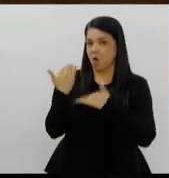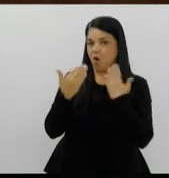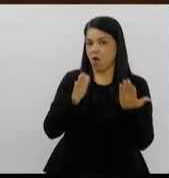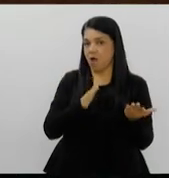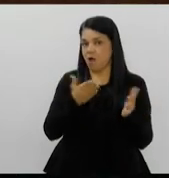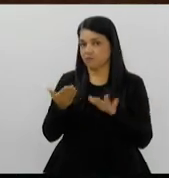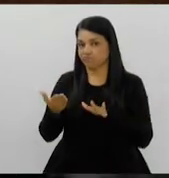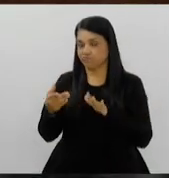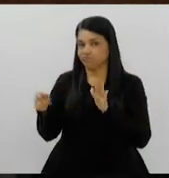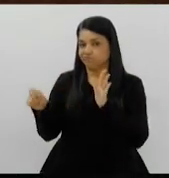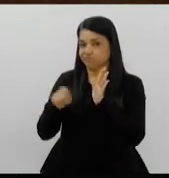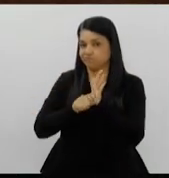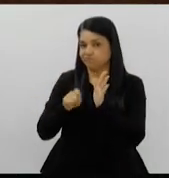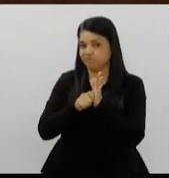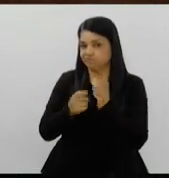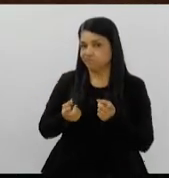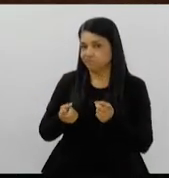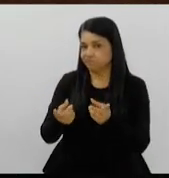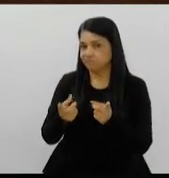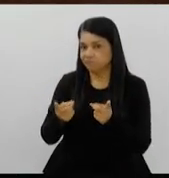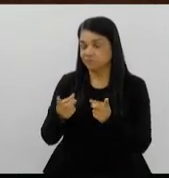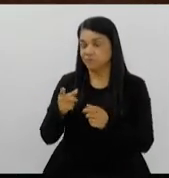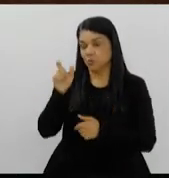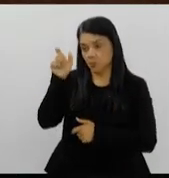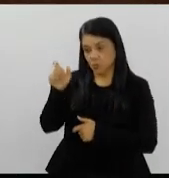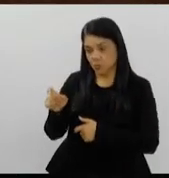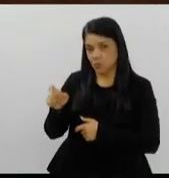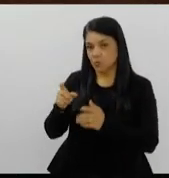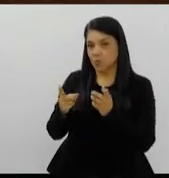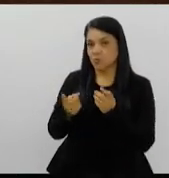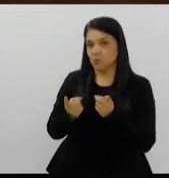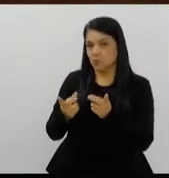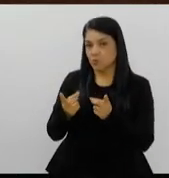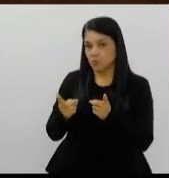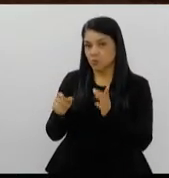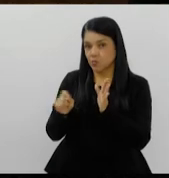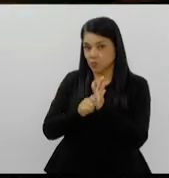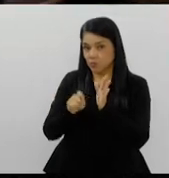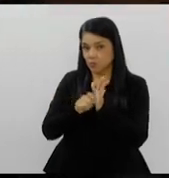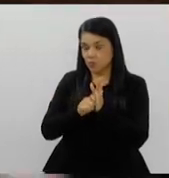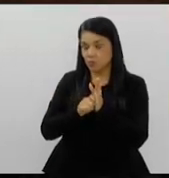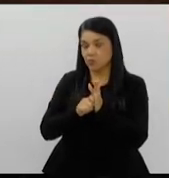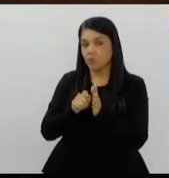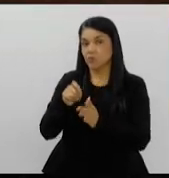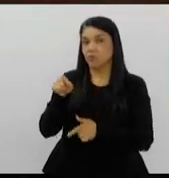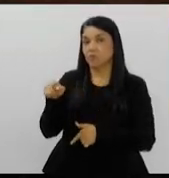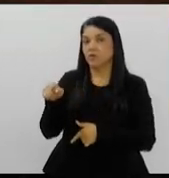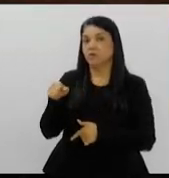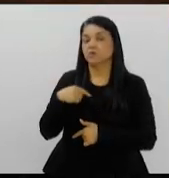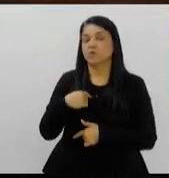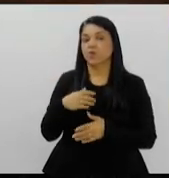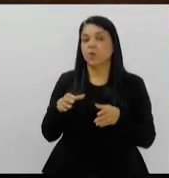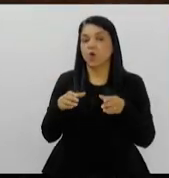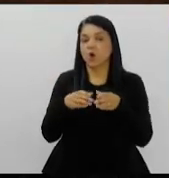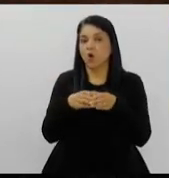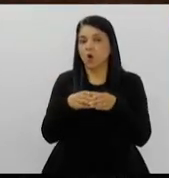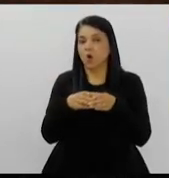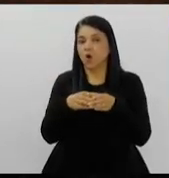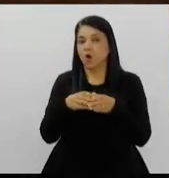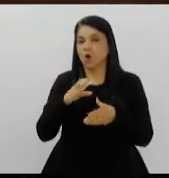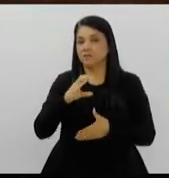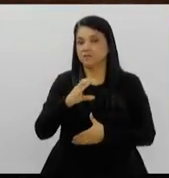traficante. Dessa vez, um traficante do Comando Vermelho, que, além de me